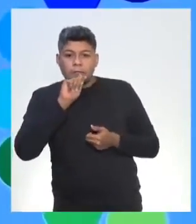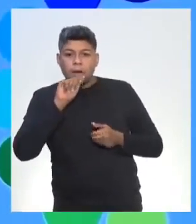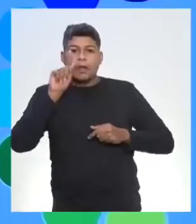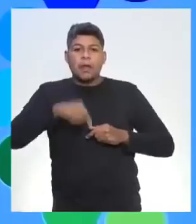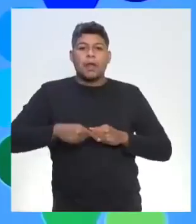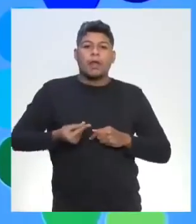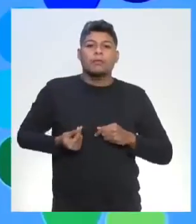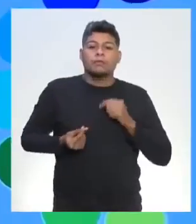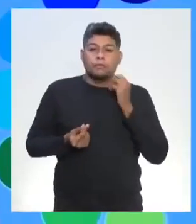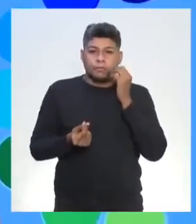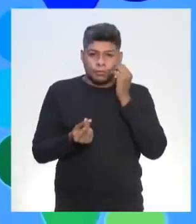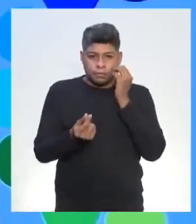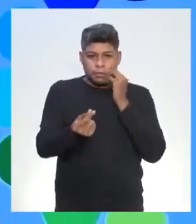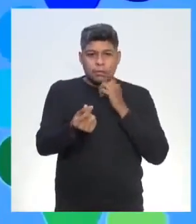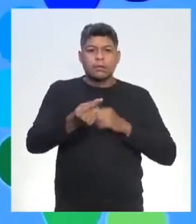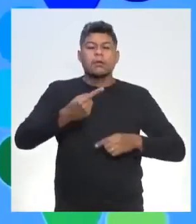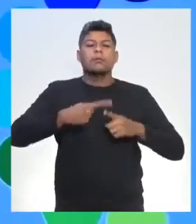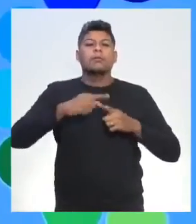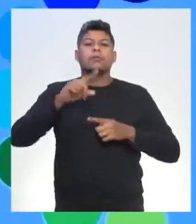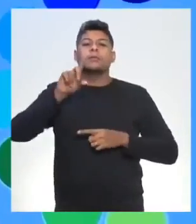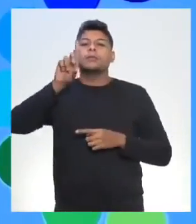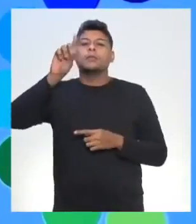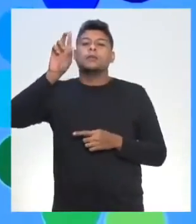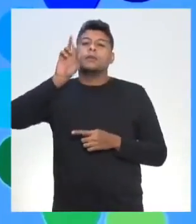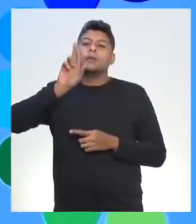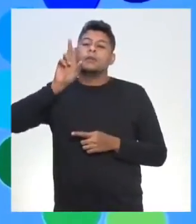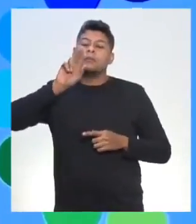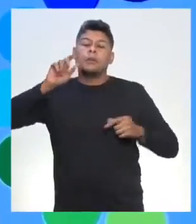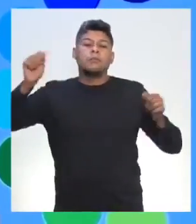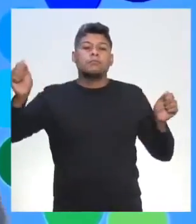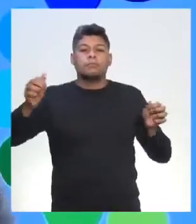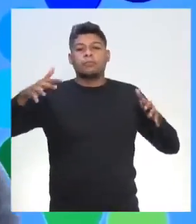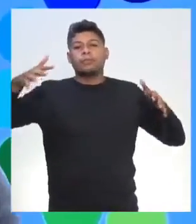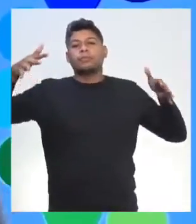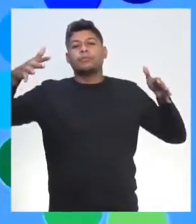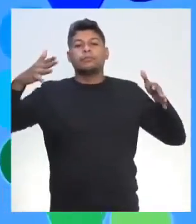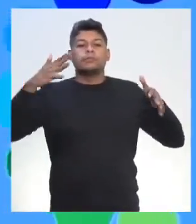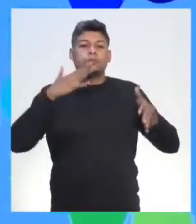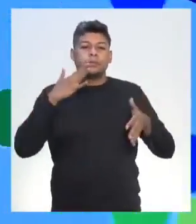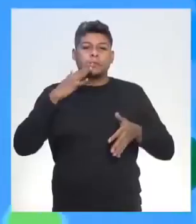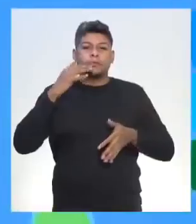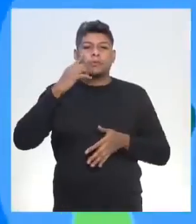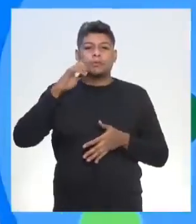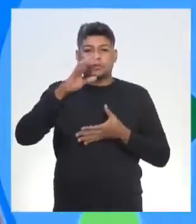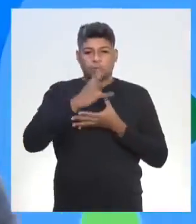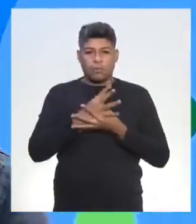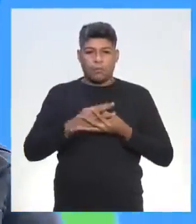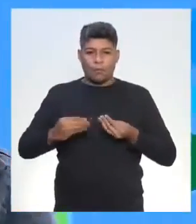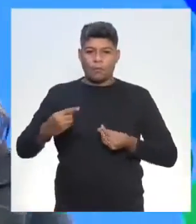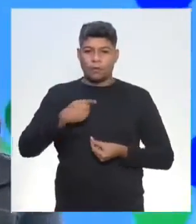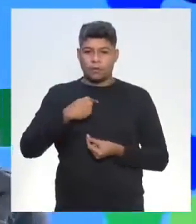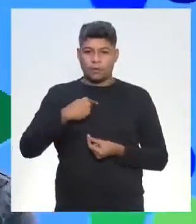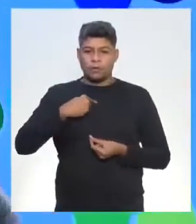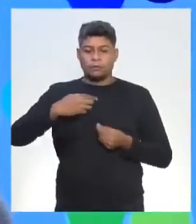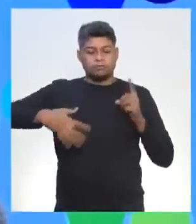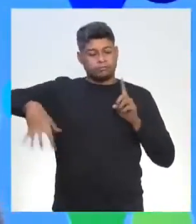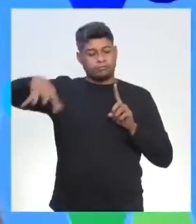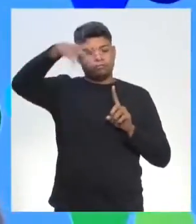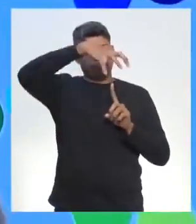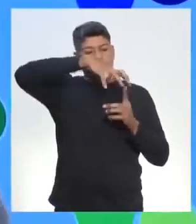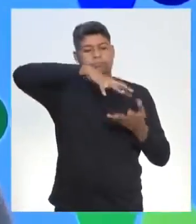é eternidade. Por que Deus se lembra, mistério profundo, de tirá-la um dia? Fosse eu, rei do